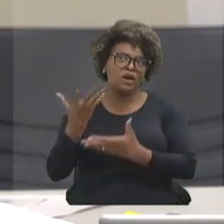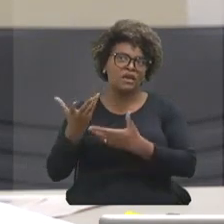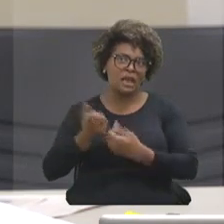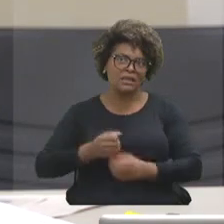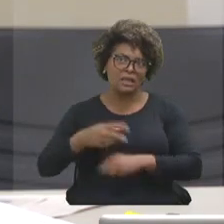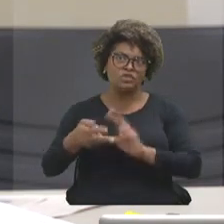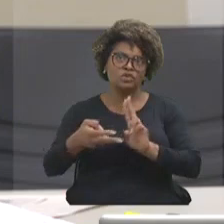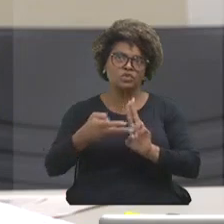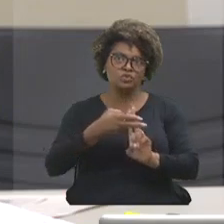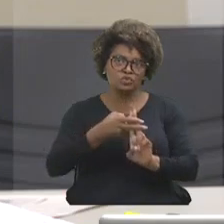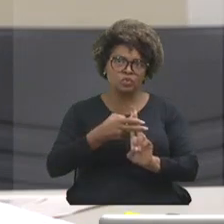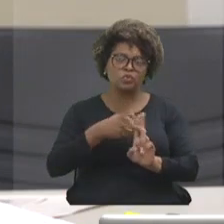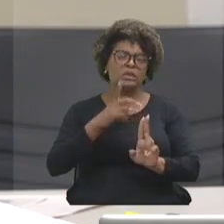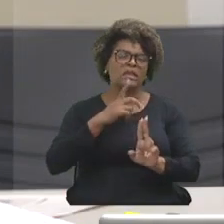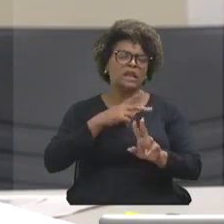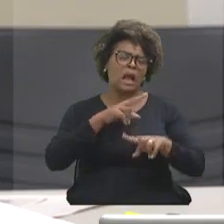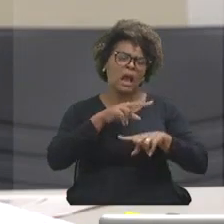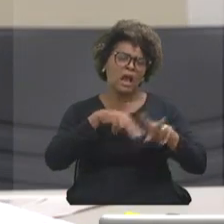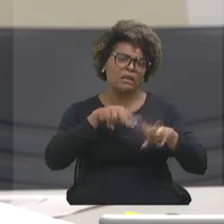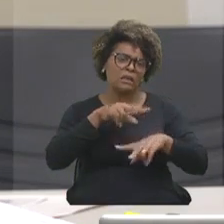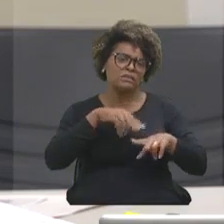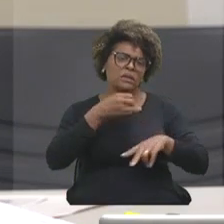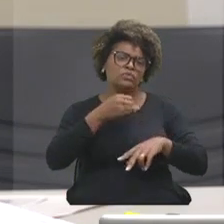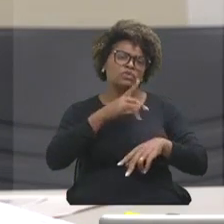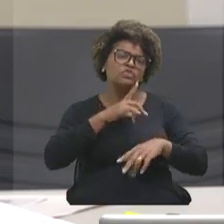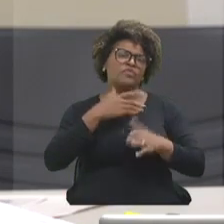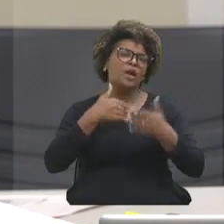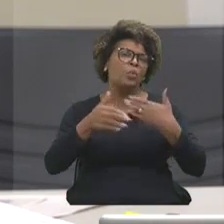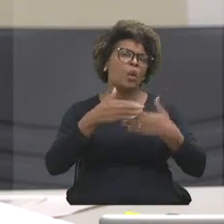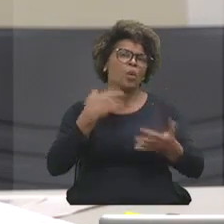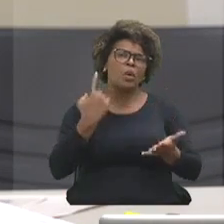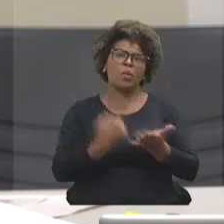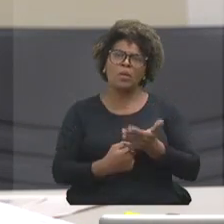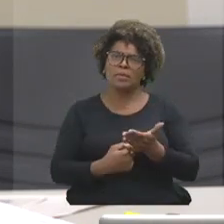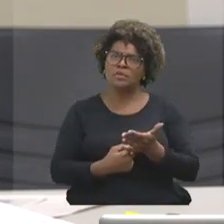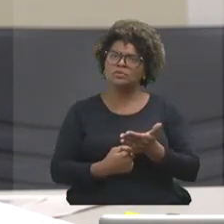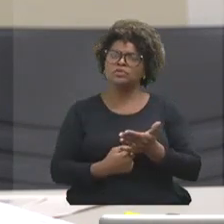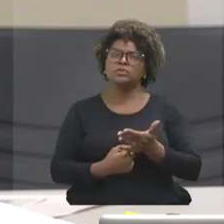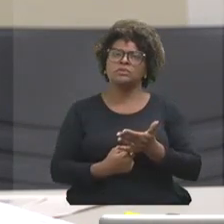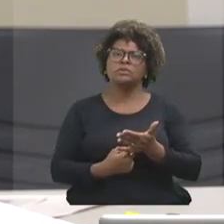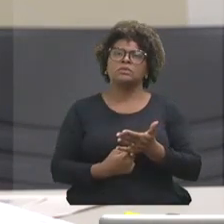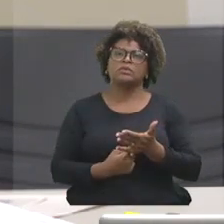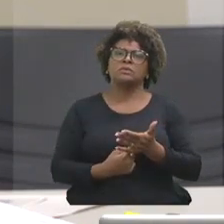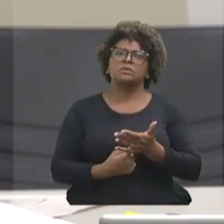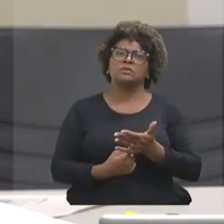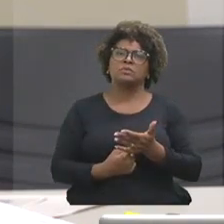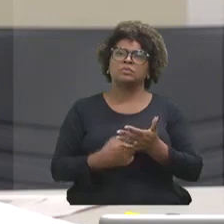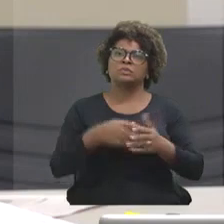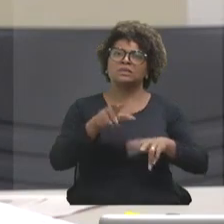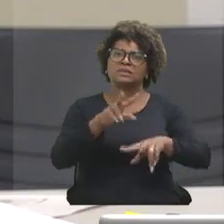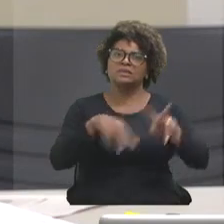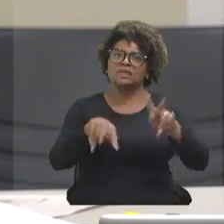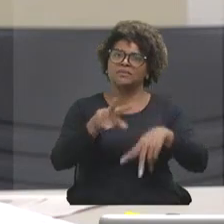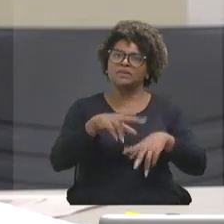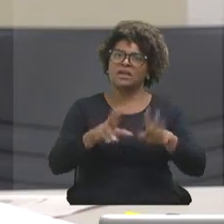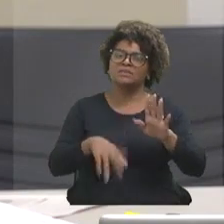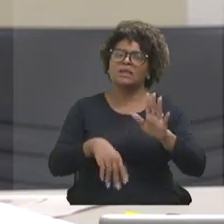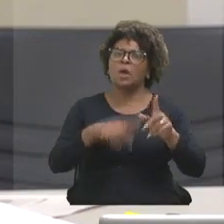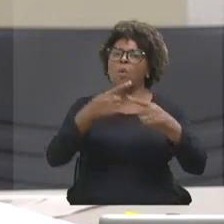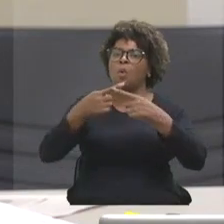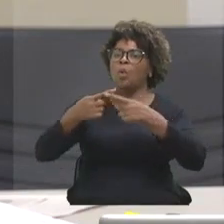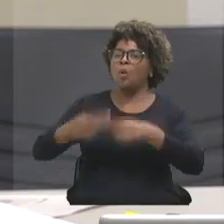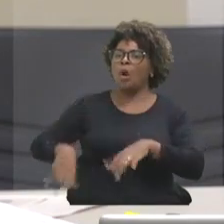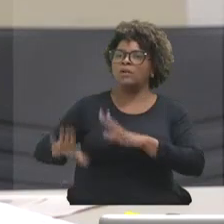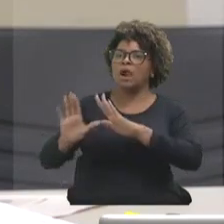e tá sendo analisado Caso haja qualquer comprometimento dentro do compliance dentro da variação diante de corrupção da CGE